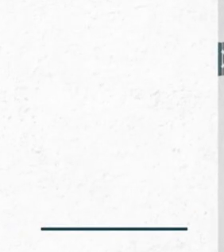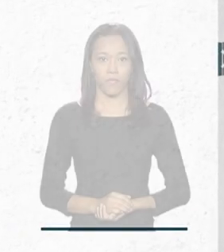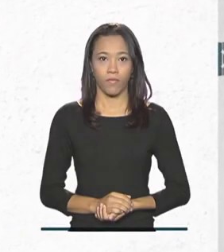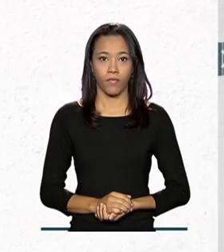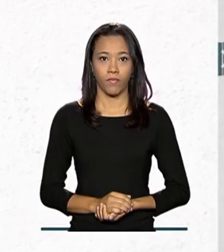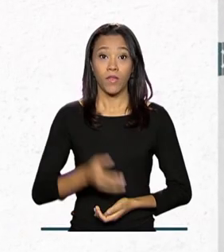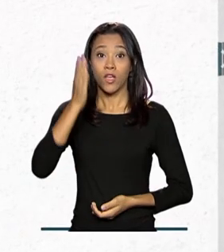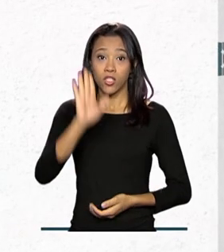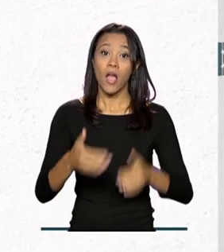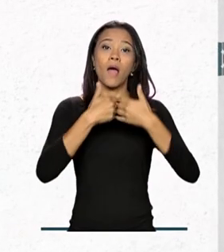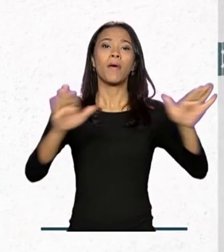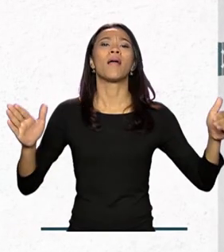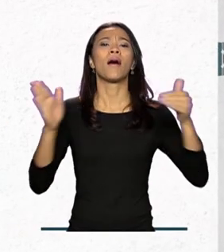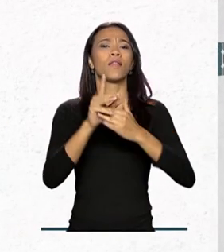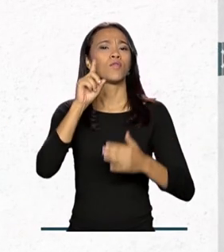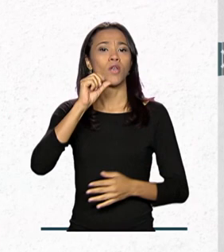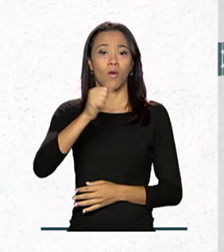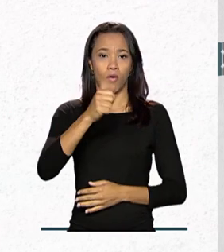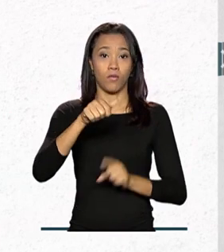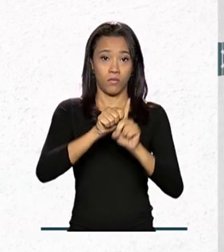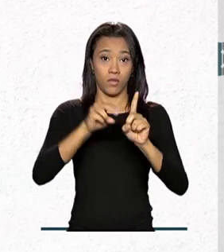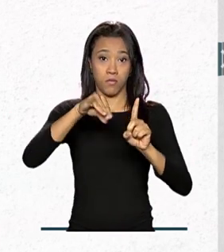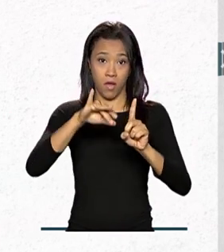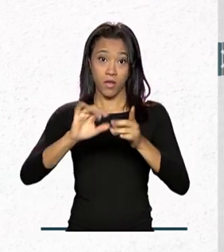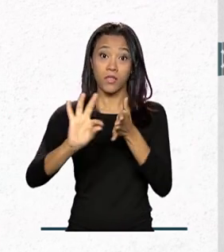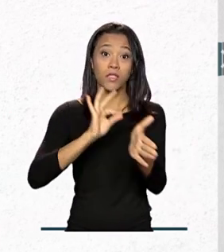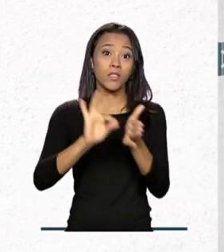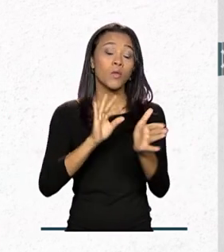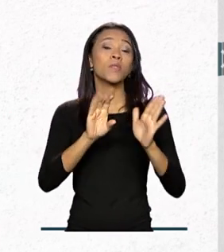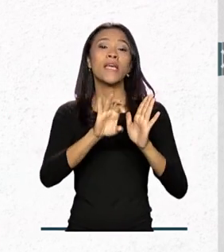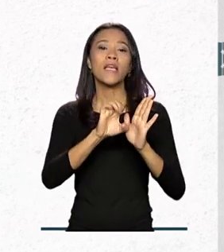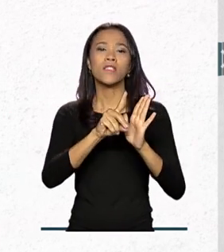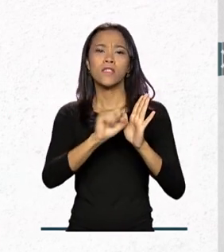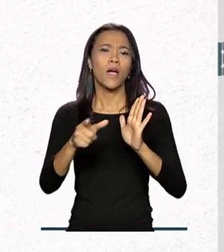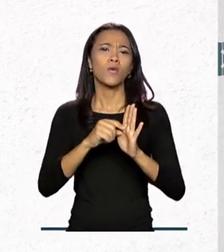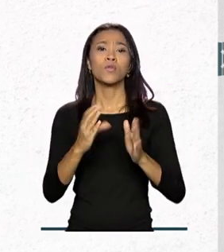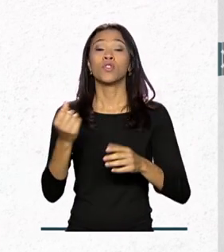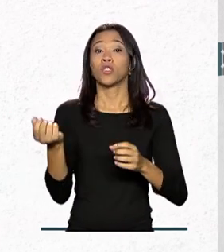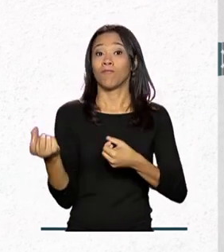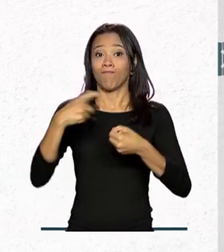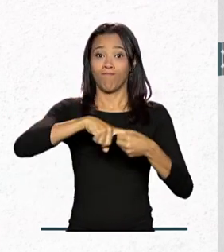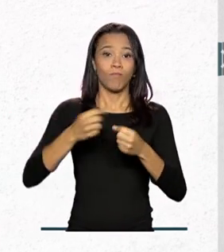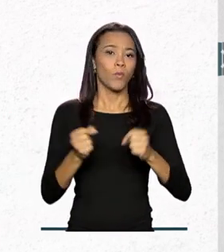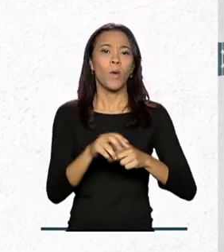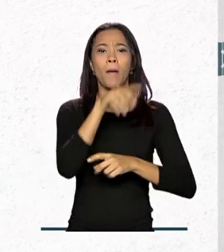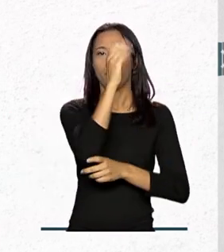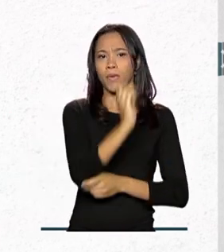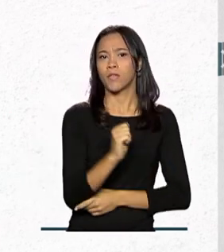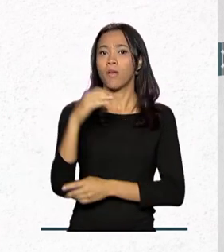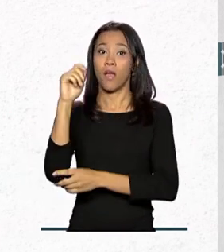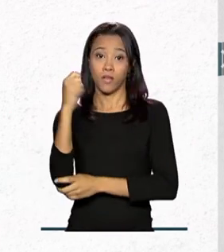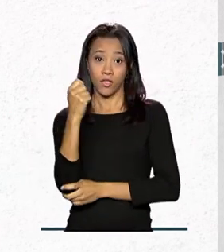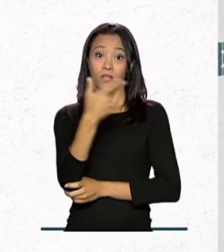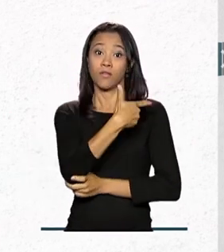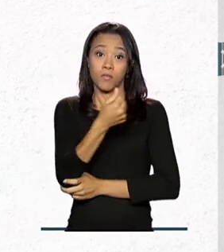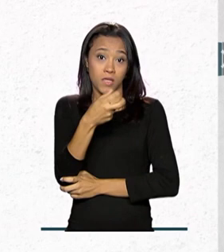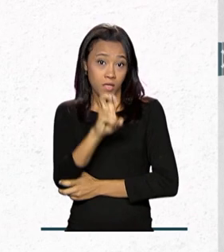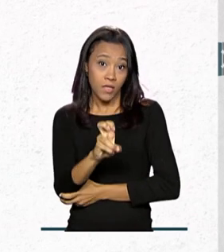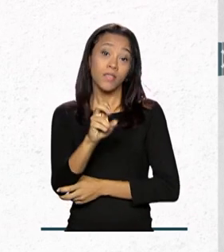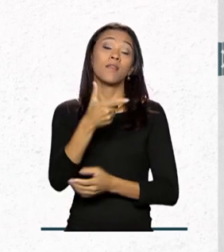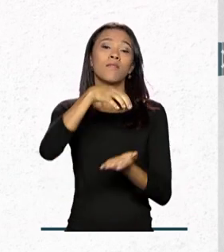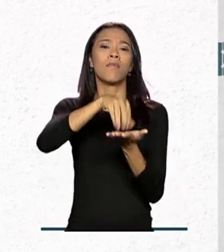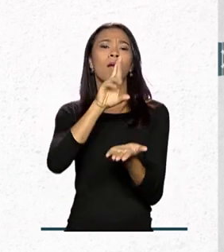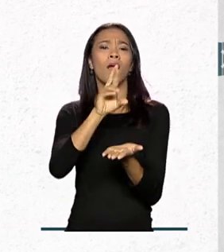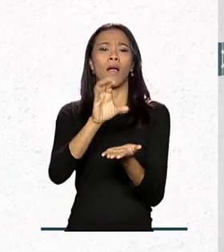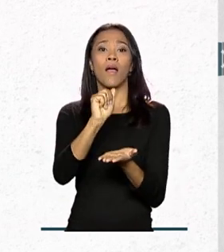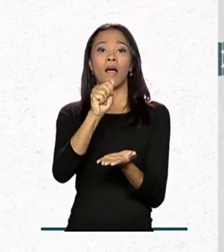Estão abertas até o dia 11 de maio as inscrições para o edital de coprodução Brasil-Argentina 2015, promovido pela